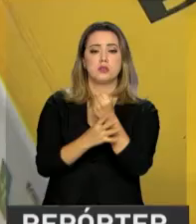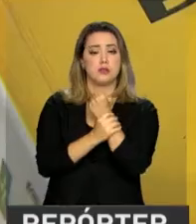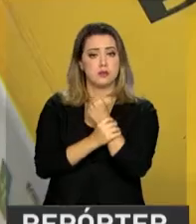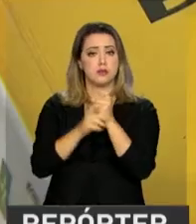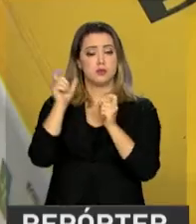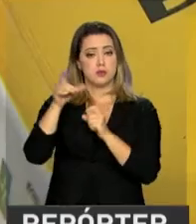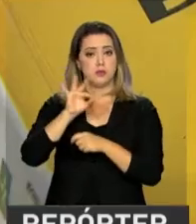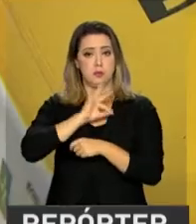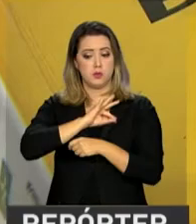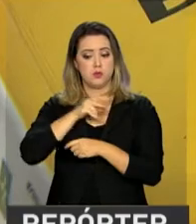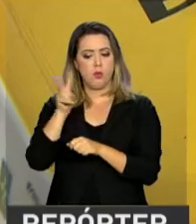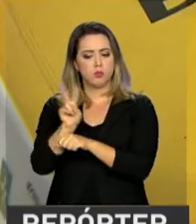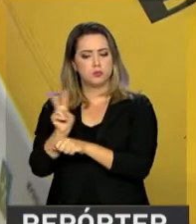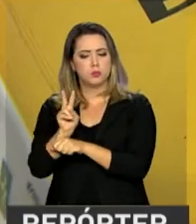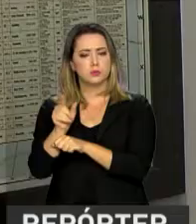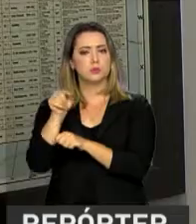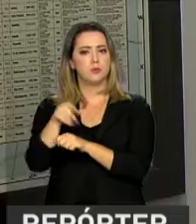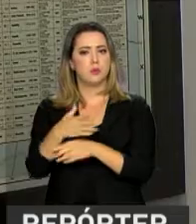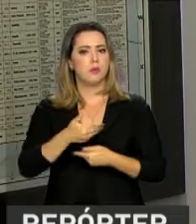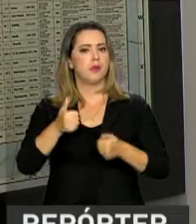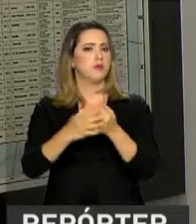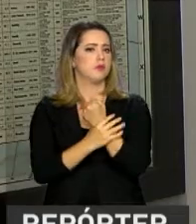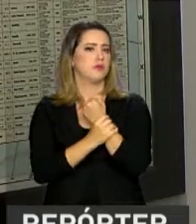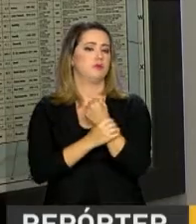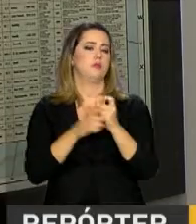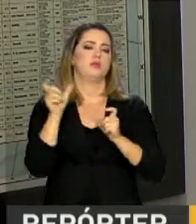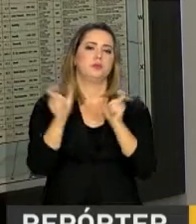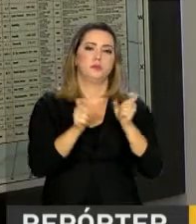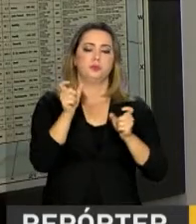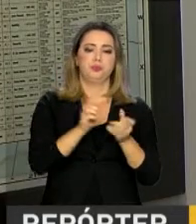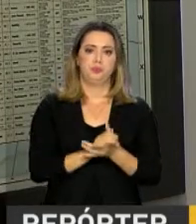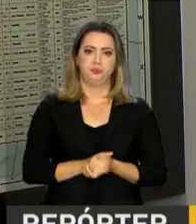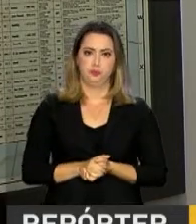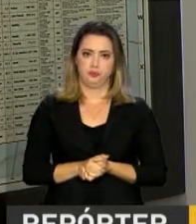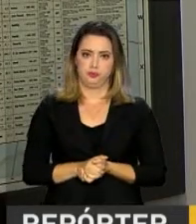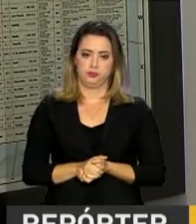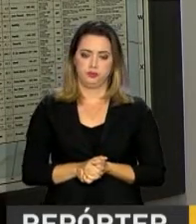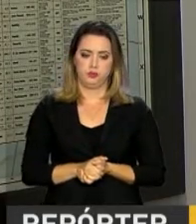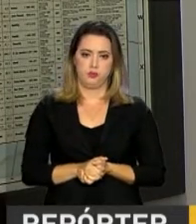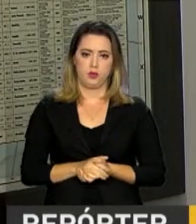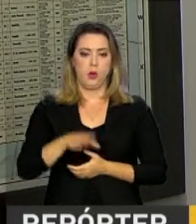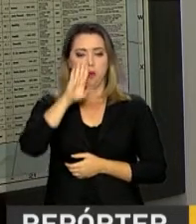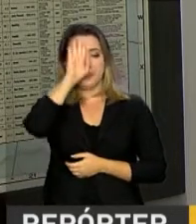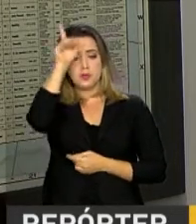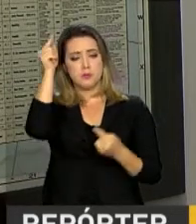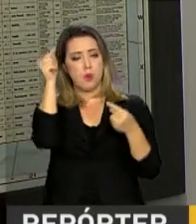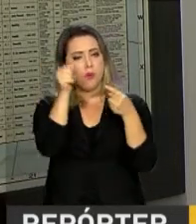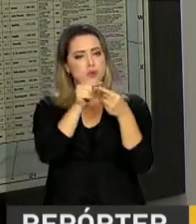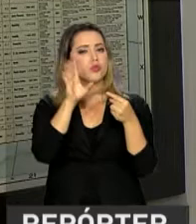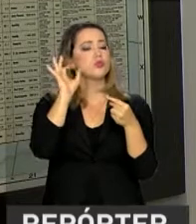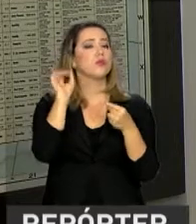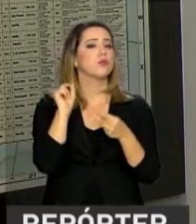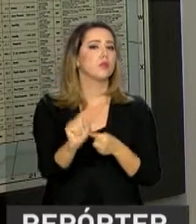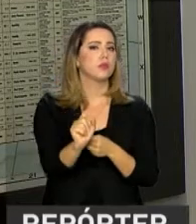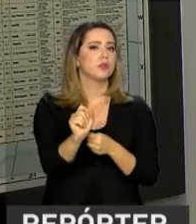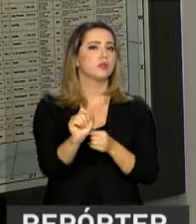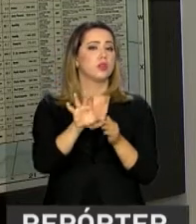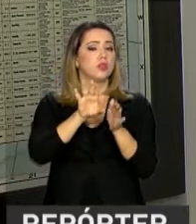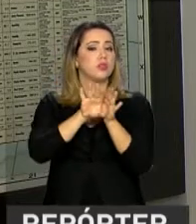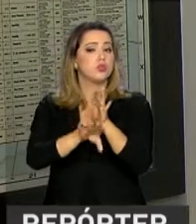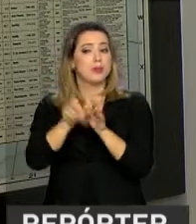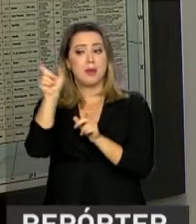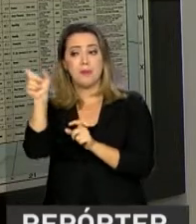de melhorar a segurança para todos o principal objetivo desta nova resolução do conselho nacional de trânsito é retirar